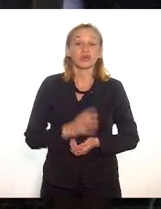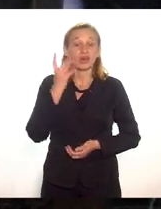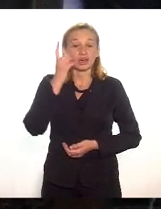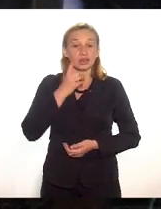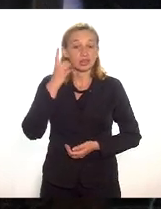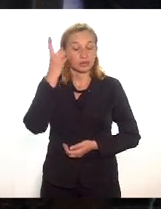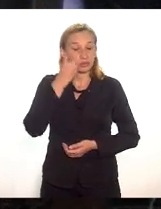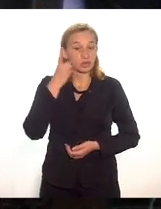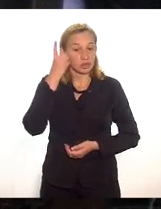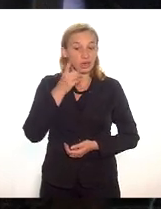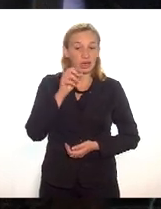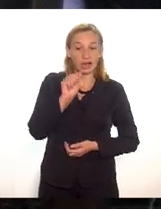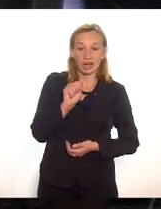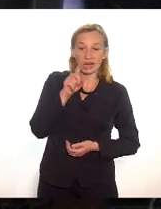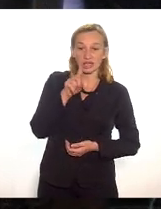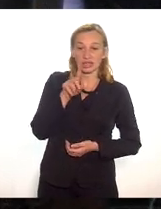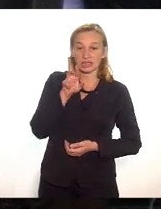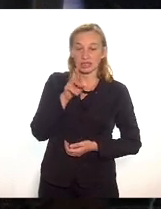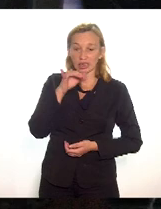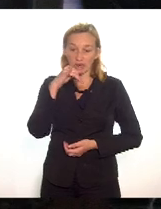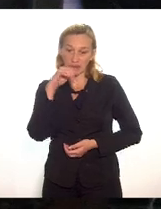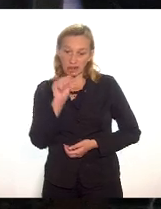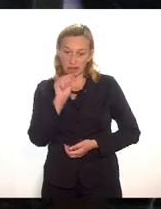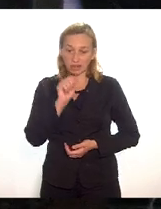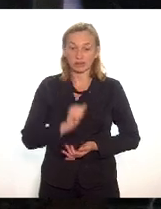Deputada Adriana Baltazar.